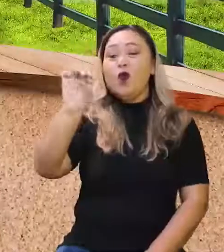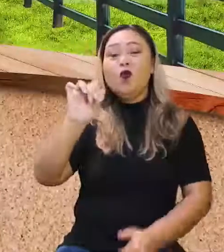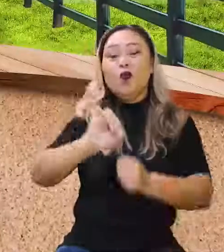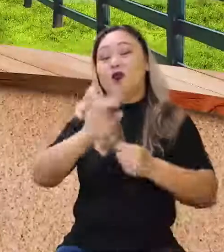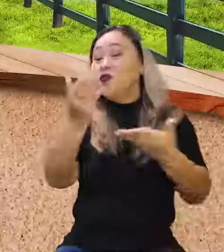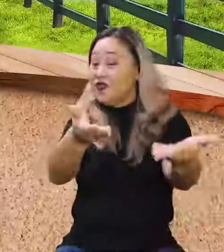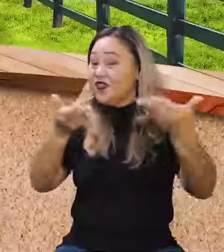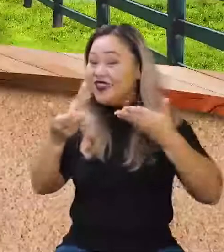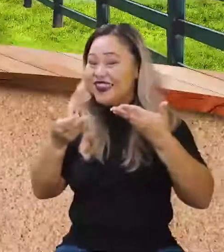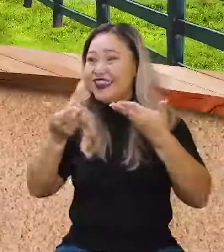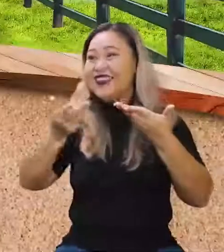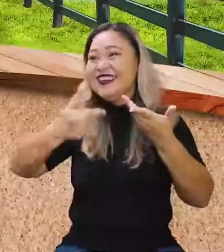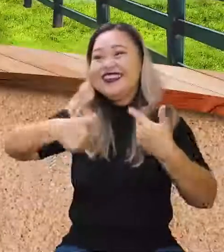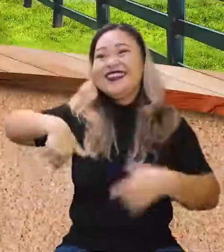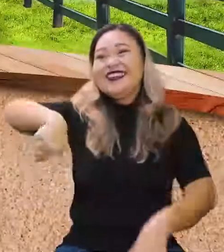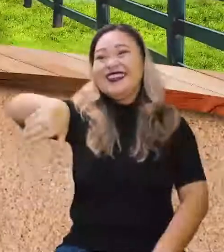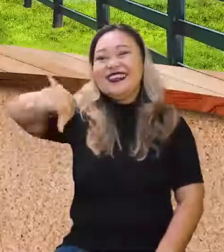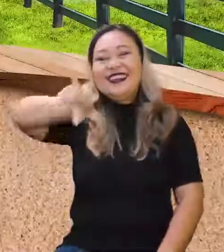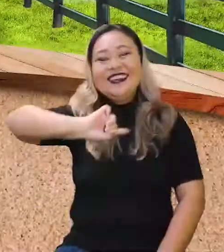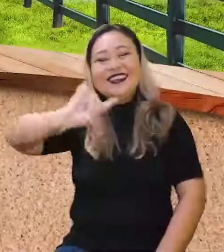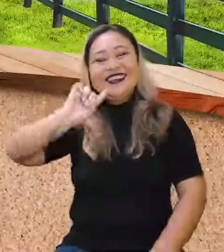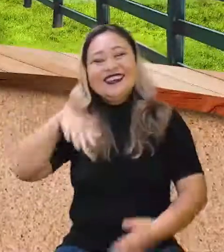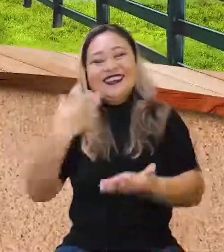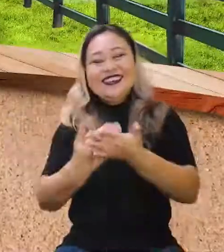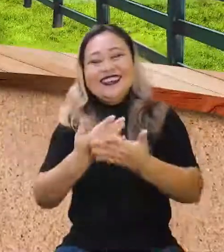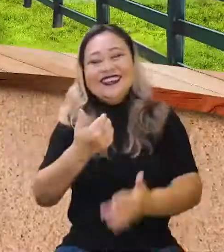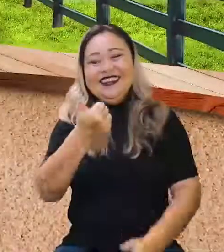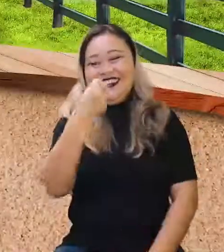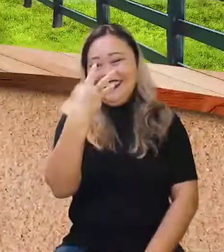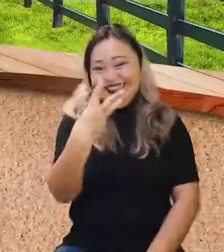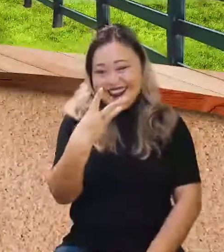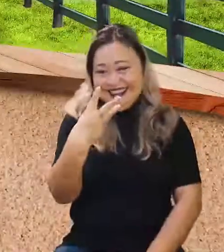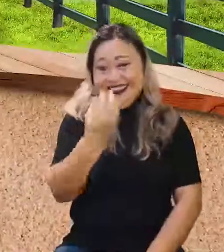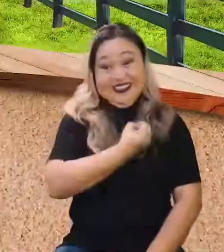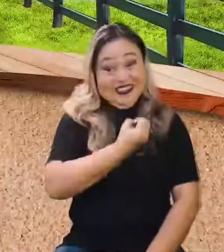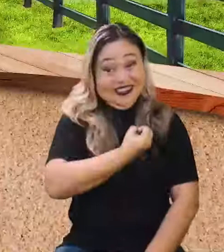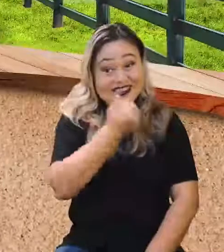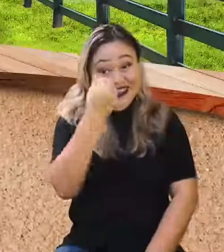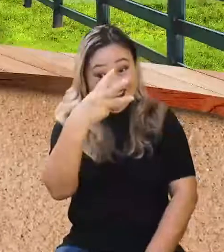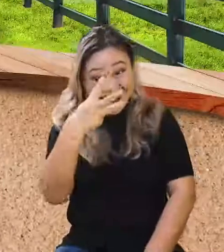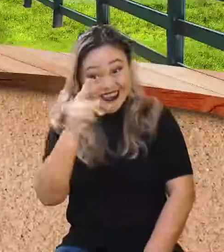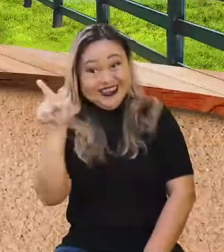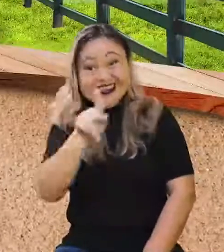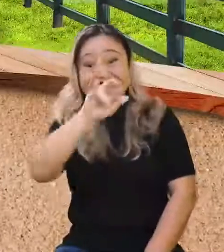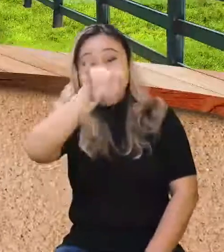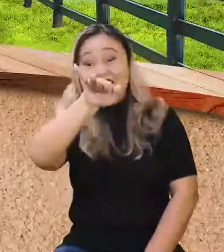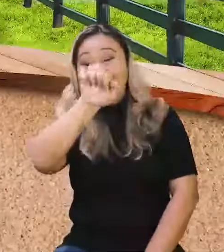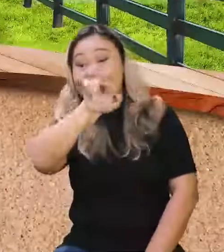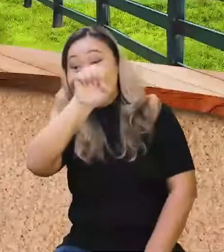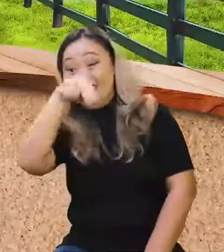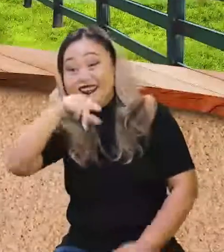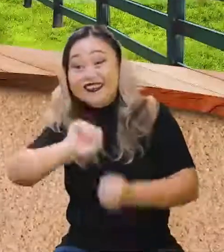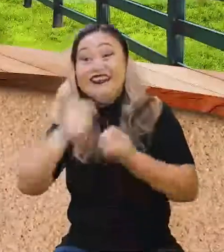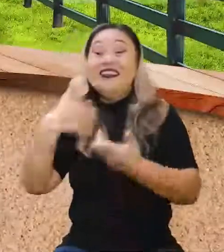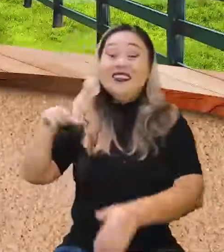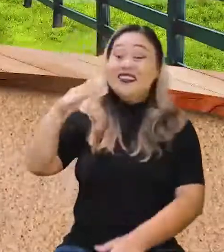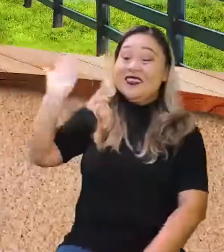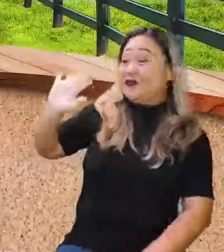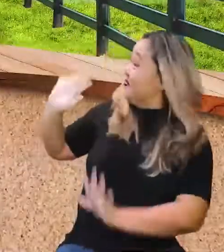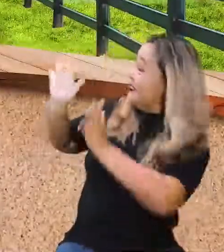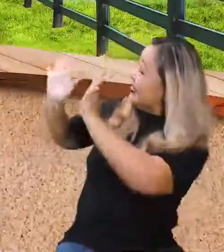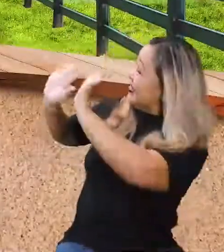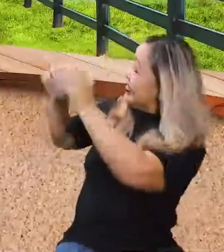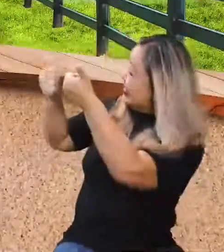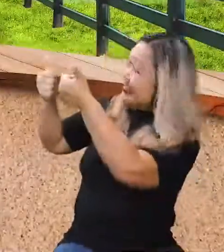Sejam todos bem-vindos, meus queridos, para a nossa aula de número 13! Eu aqui, professor Jefferson, professora Aldeina, tudo